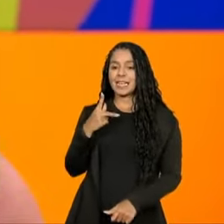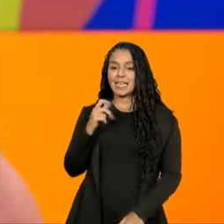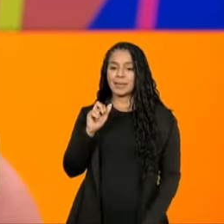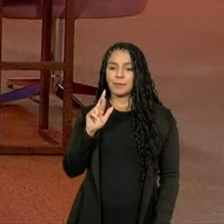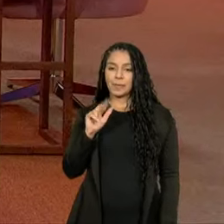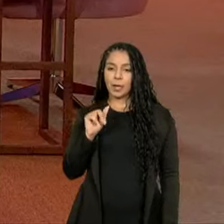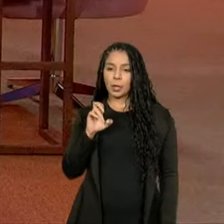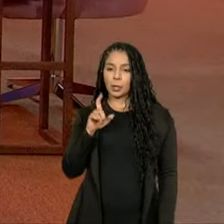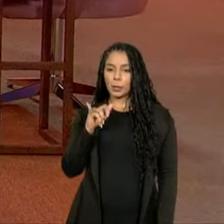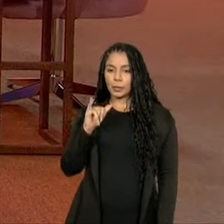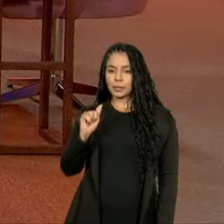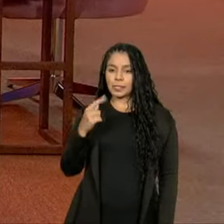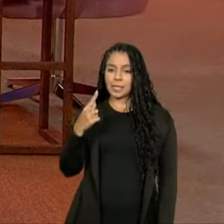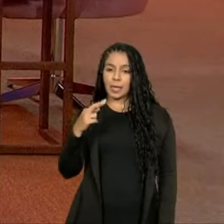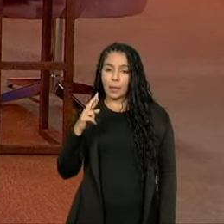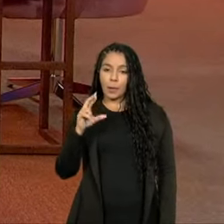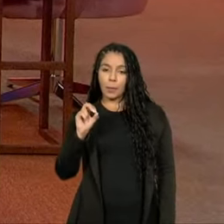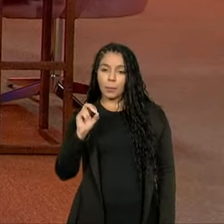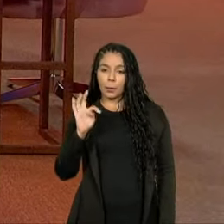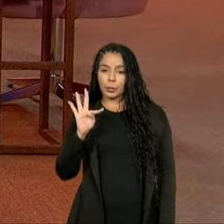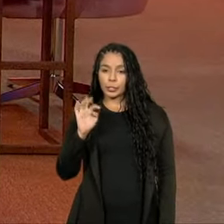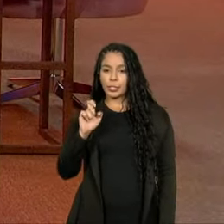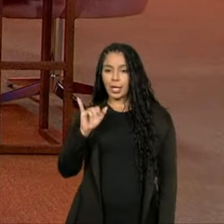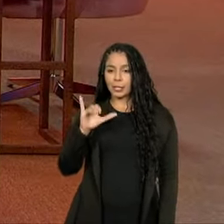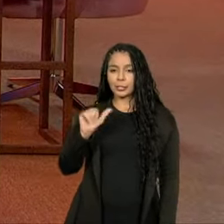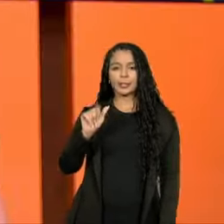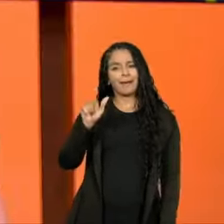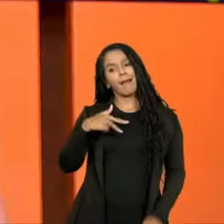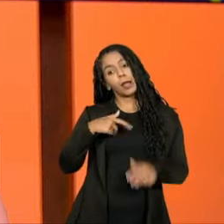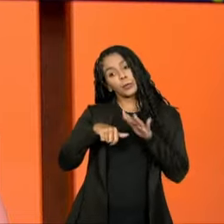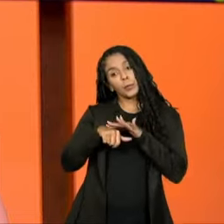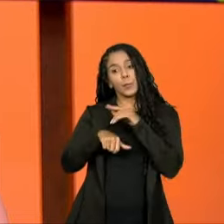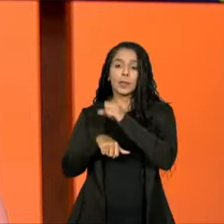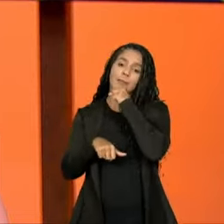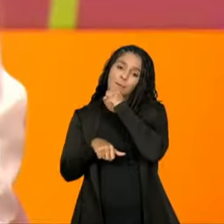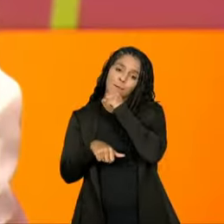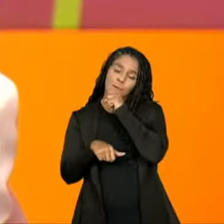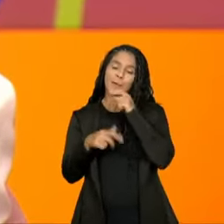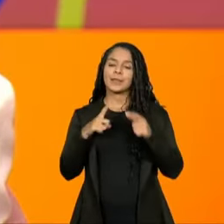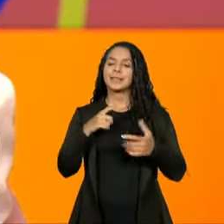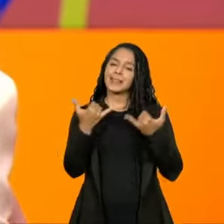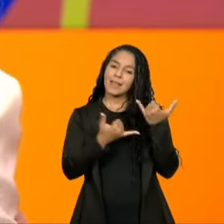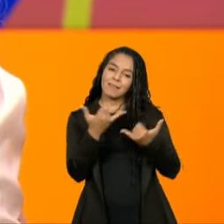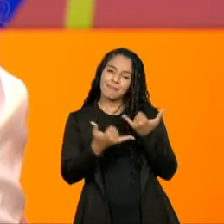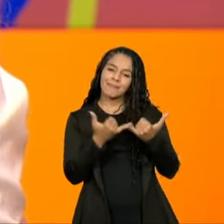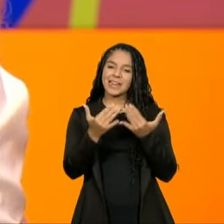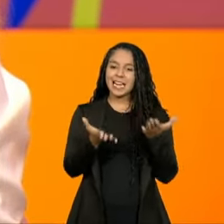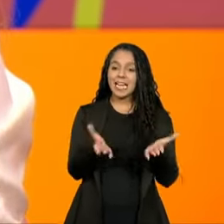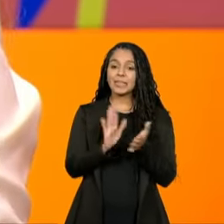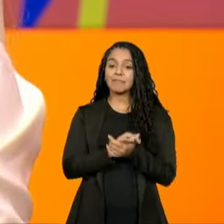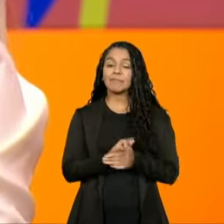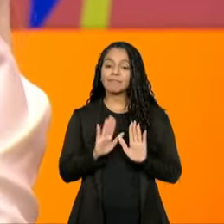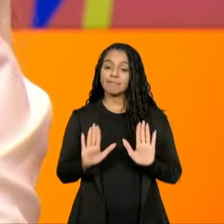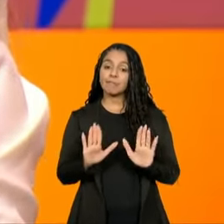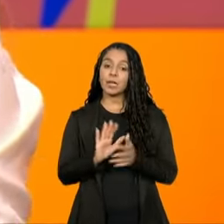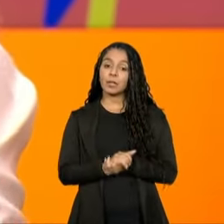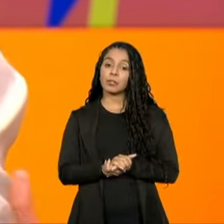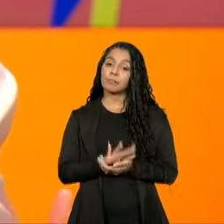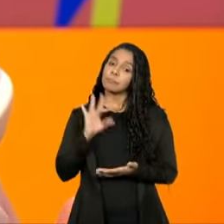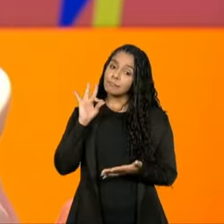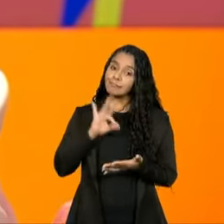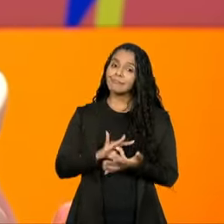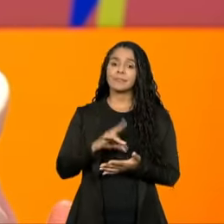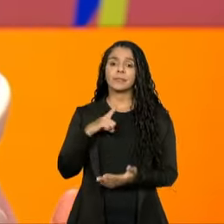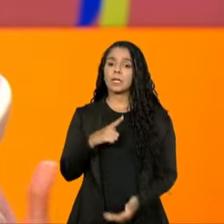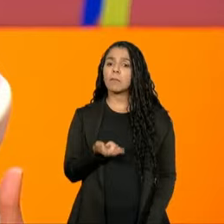ele acordar a noite toda para ir ao banheiro ver o netinho, Então, assim, tem uma brincadeira ali, mas, na verdade, a gente